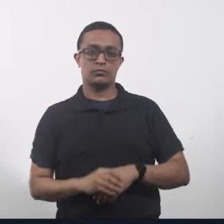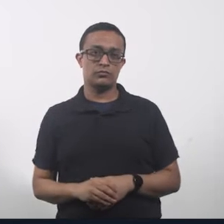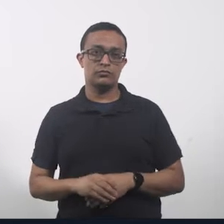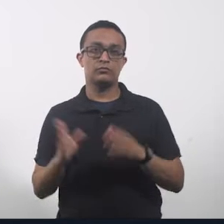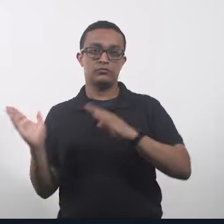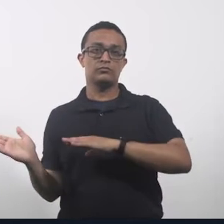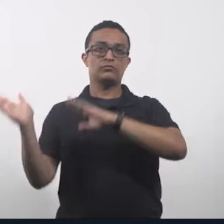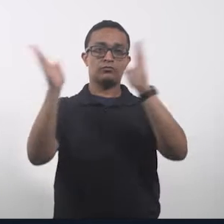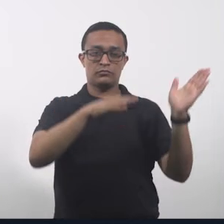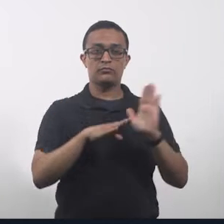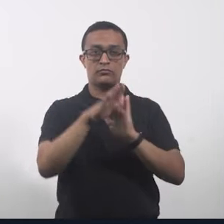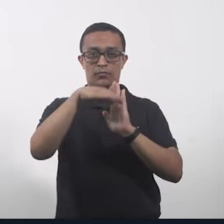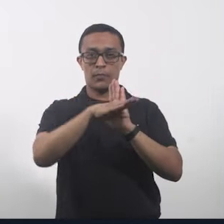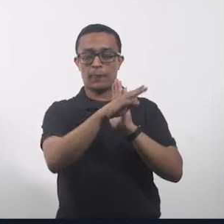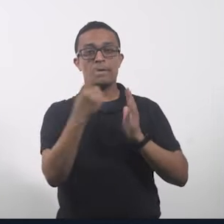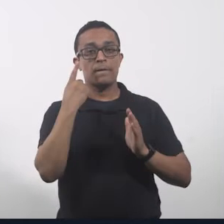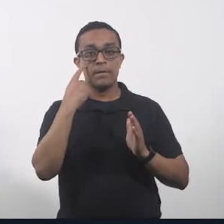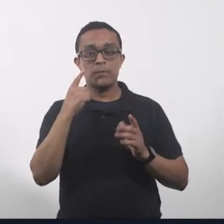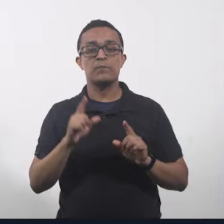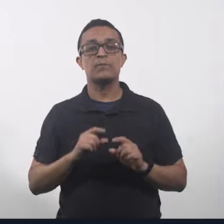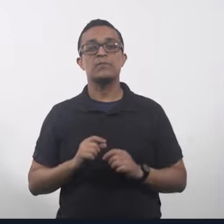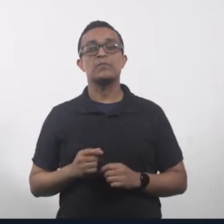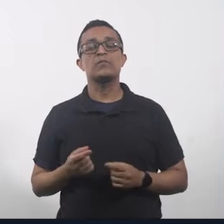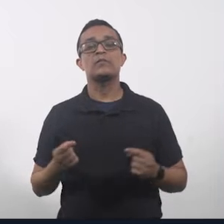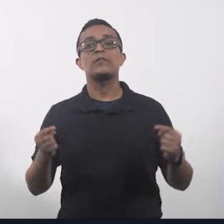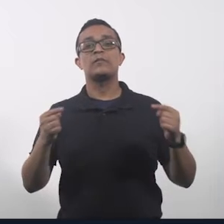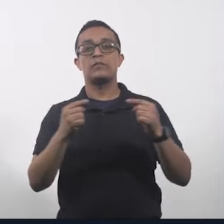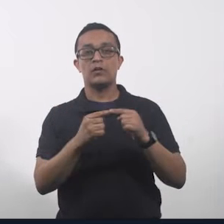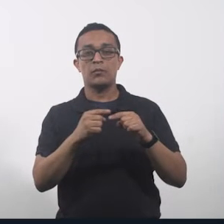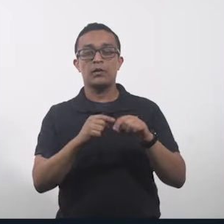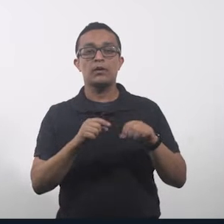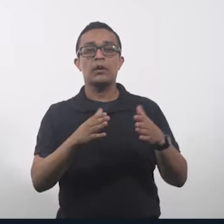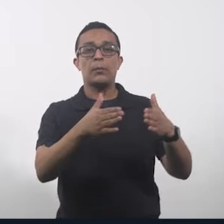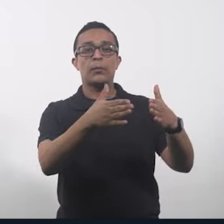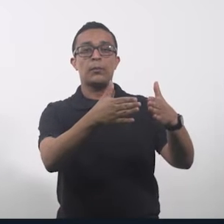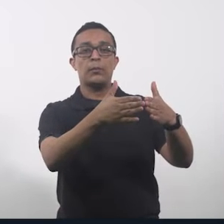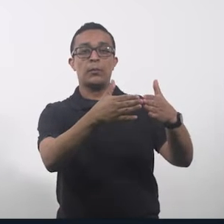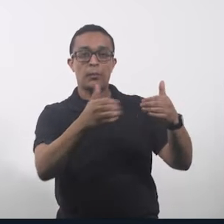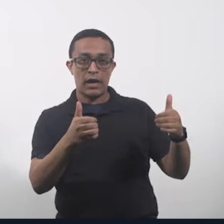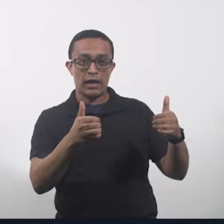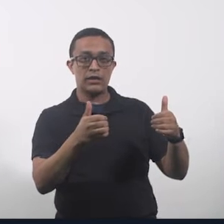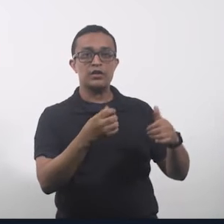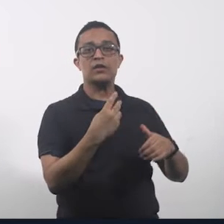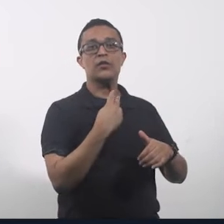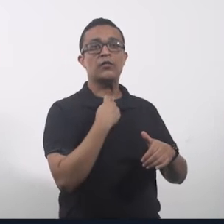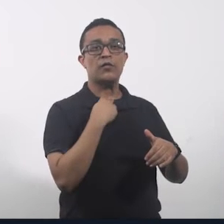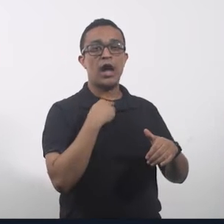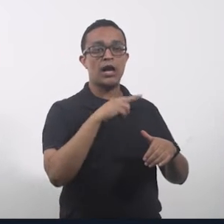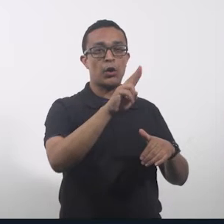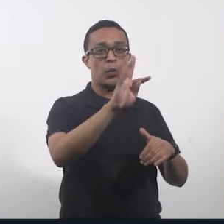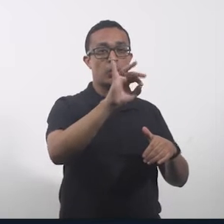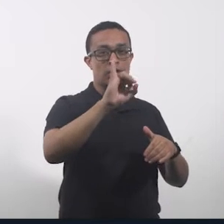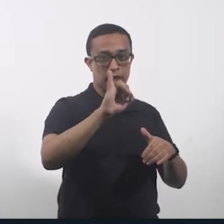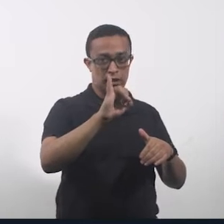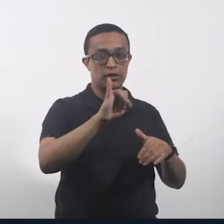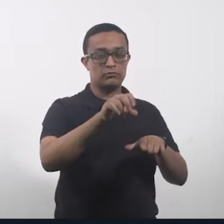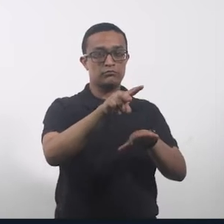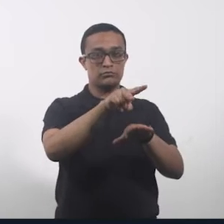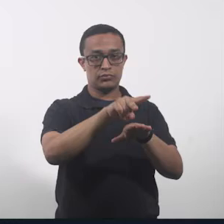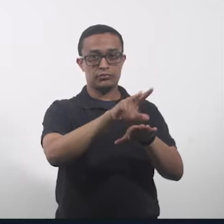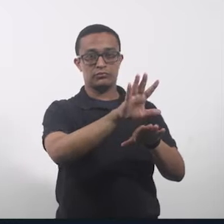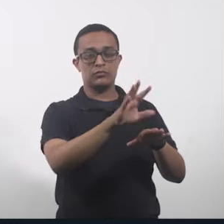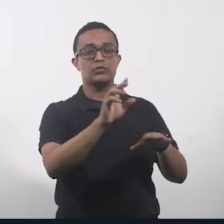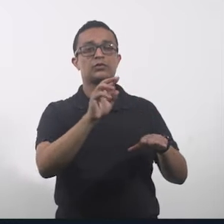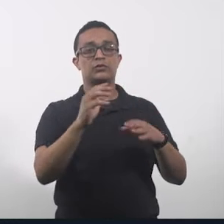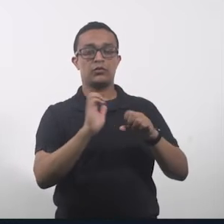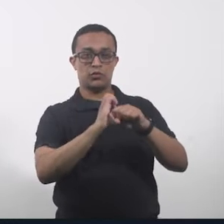E o próximo indicador relacionado aos dados da assistência são as solicitações de vaga de UTI, né, de Covid-19, que